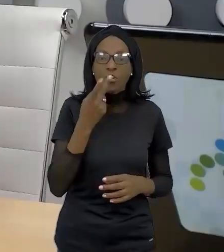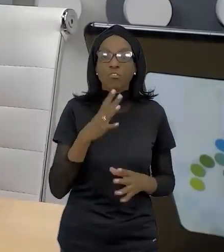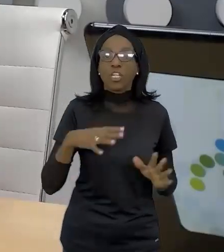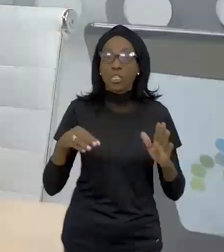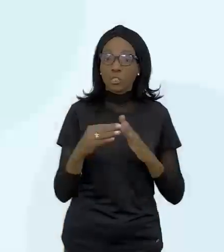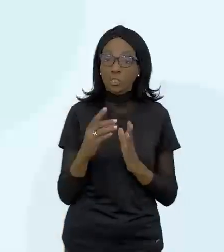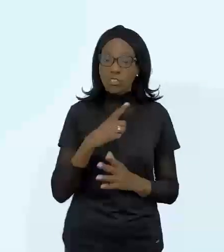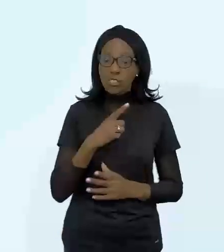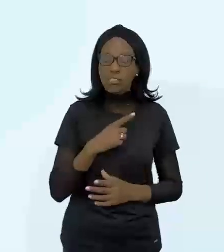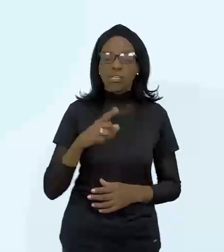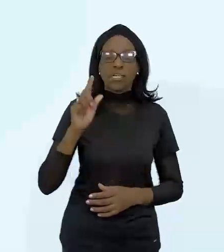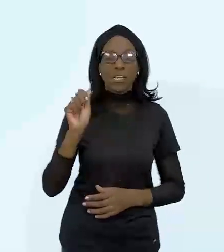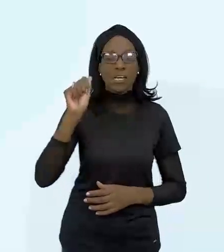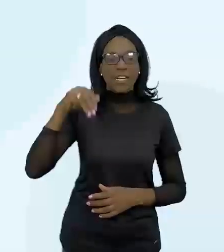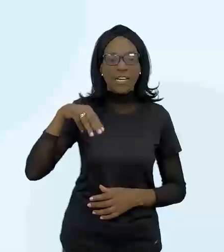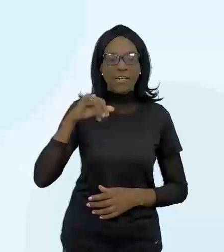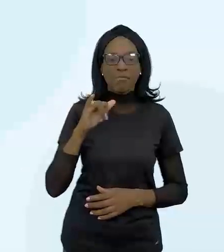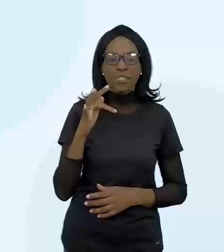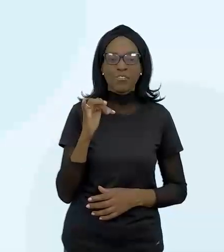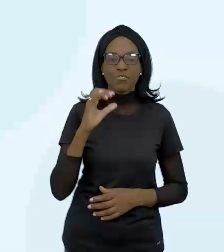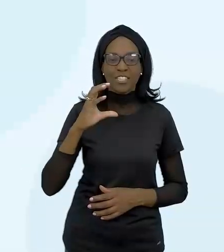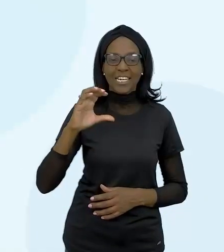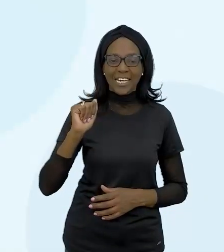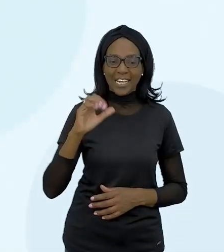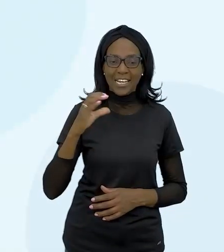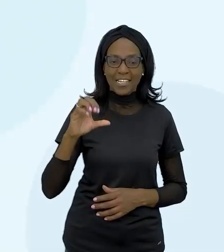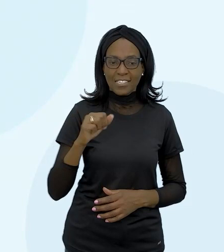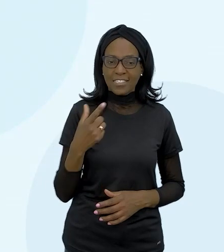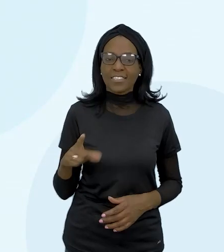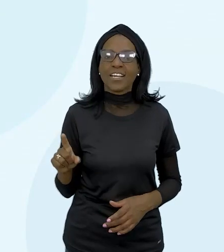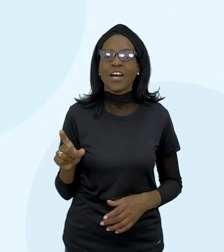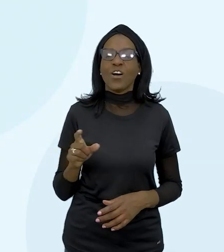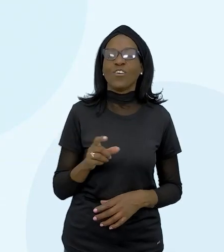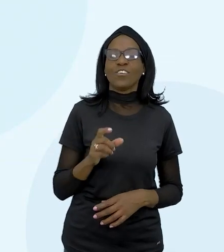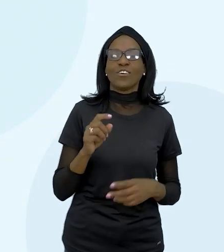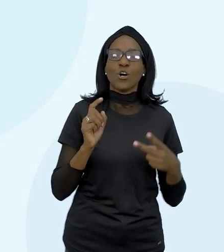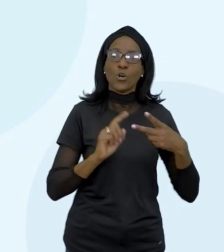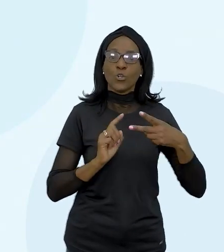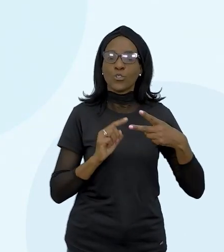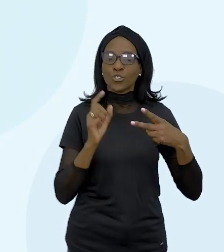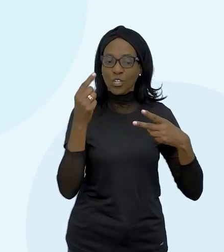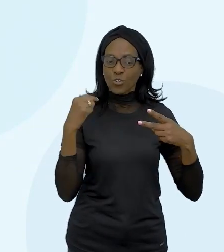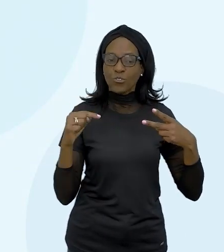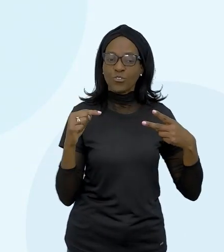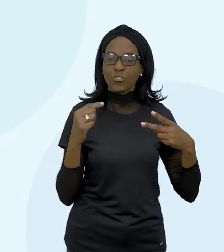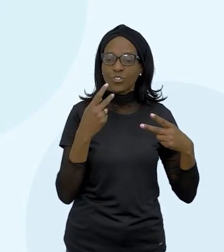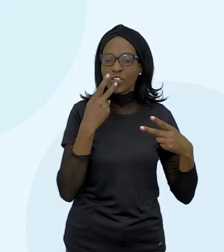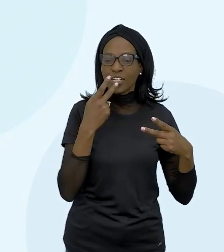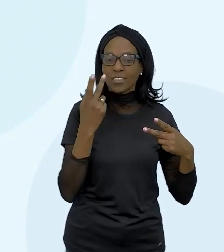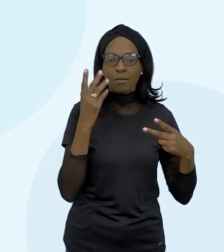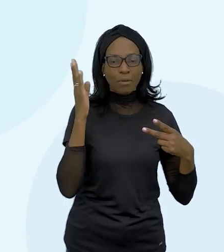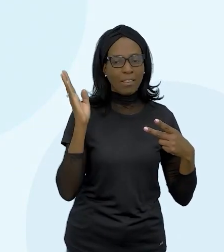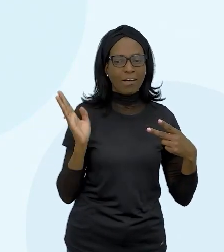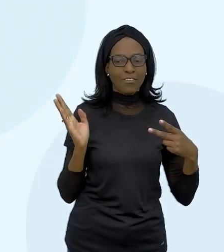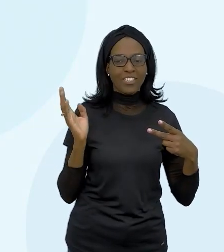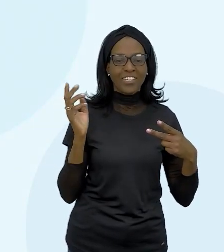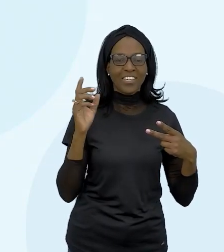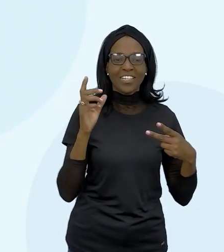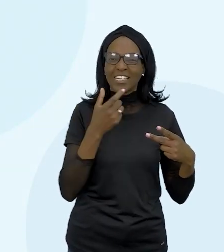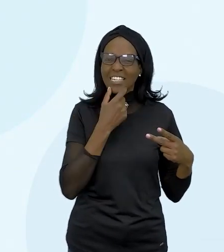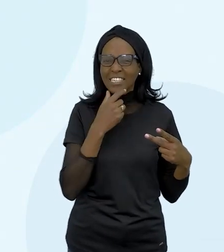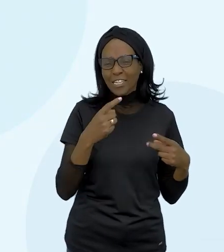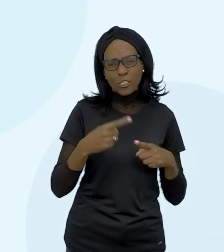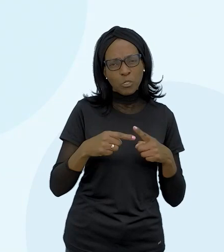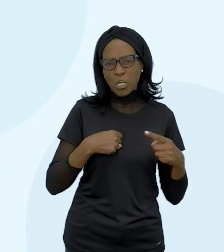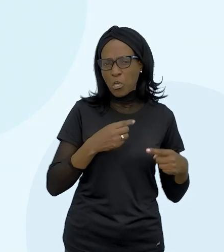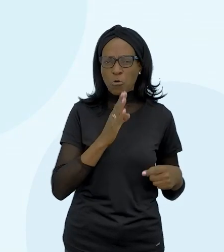a gamificação, o design Thinking. Isso, porque eu não sei inglês. Cultura